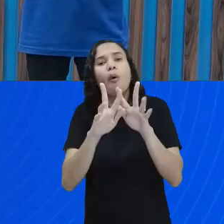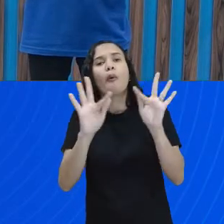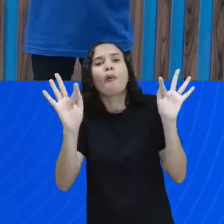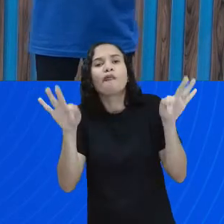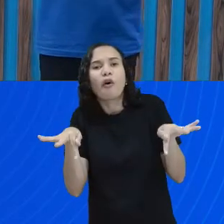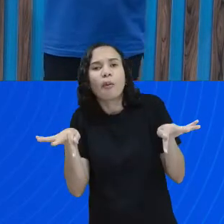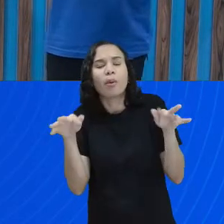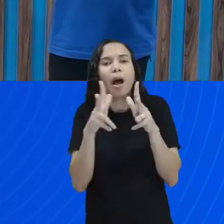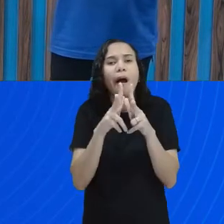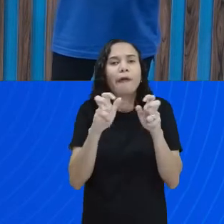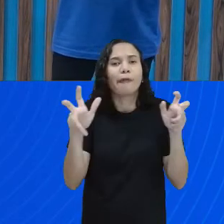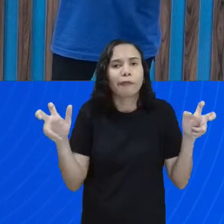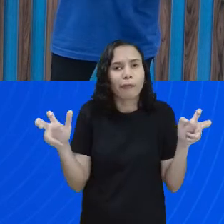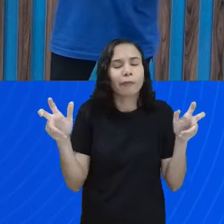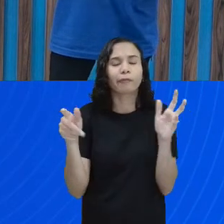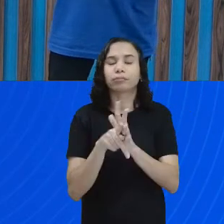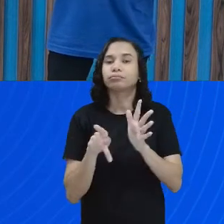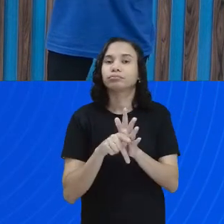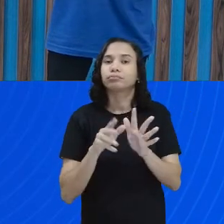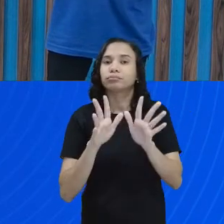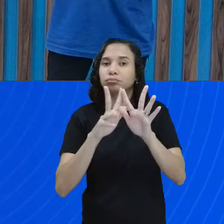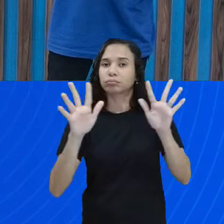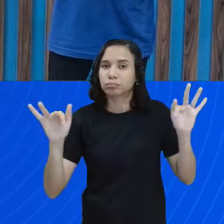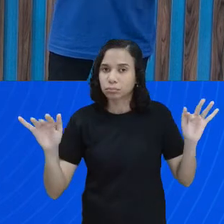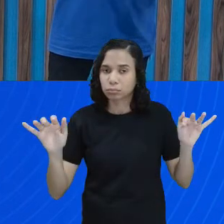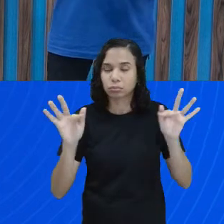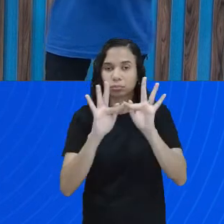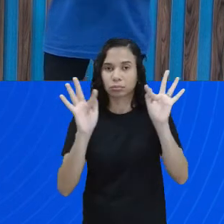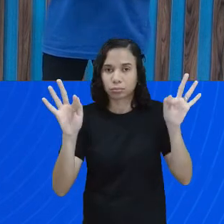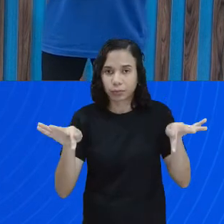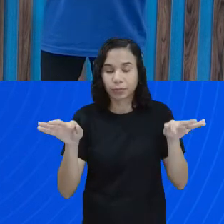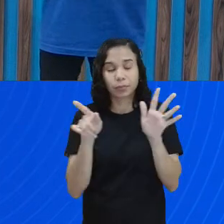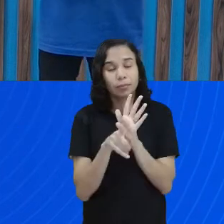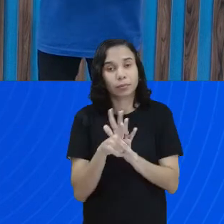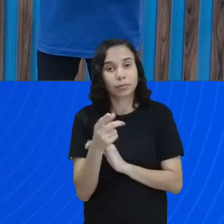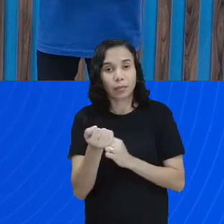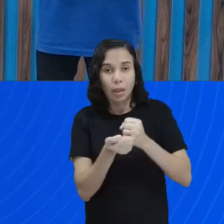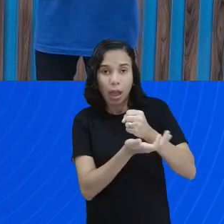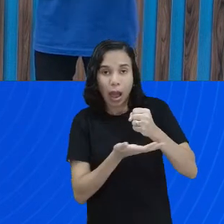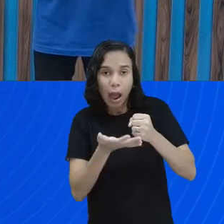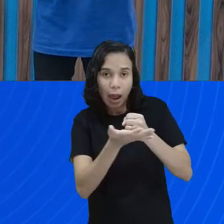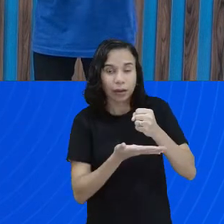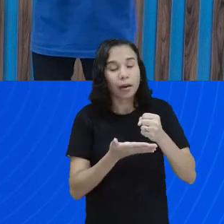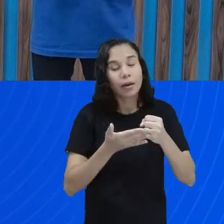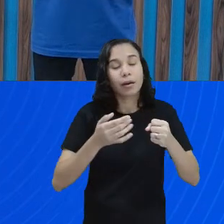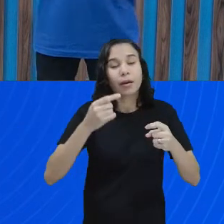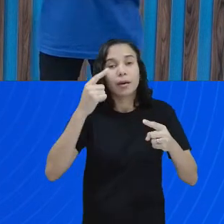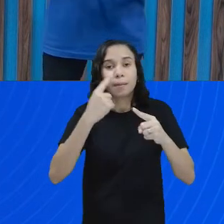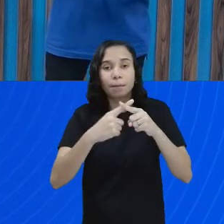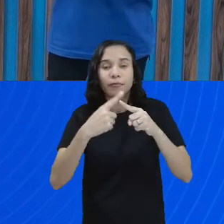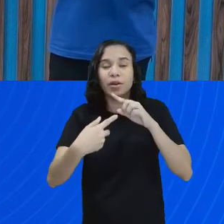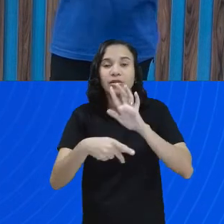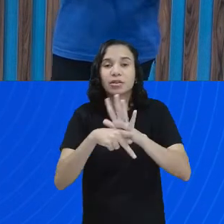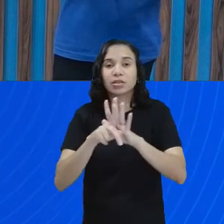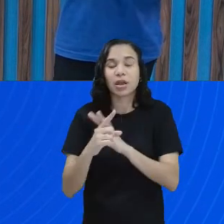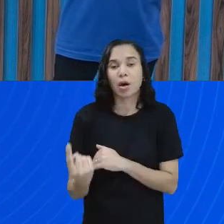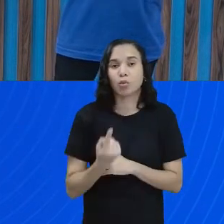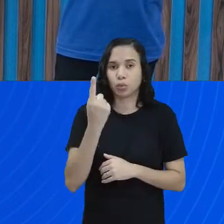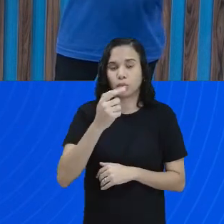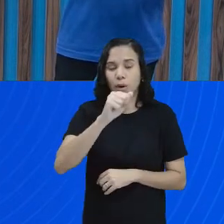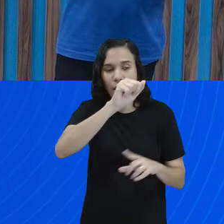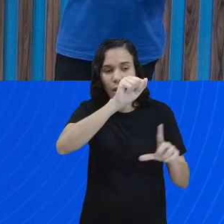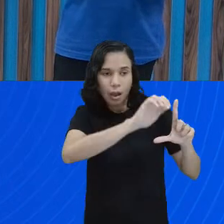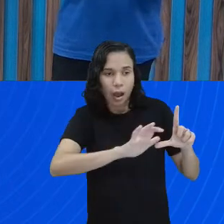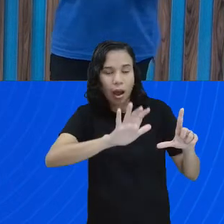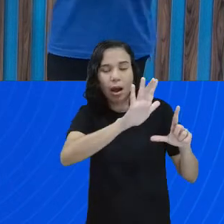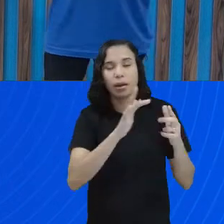mesma fórmula. Porque a fórmula do volume do cilindro é a área da base vezes a altura e a fórmula da área do